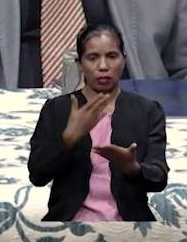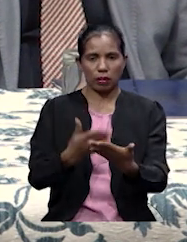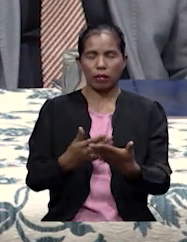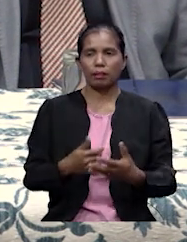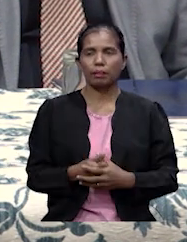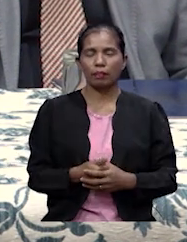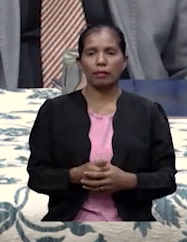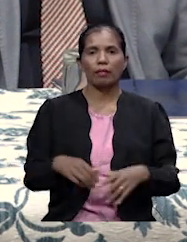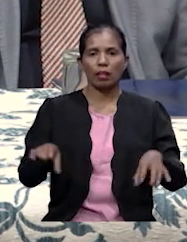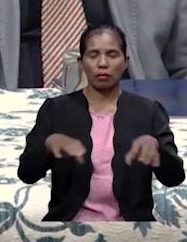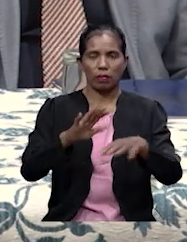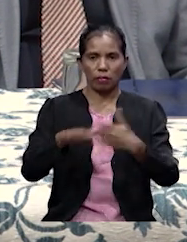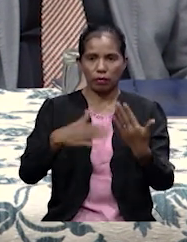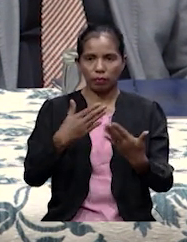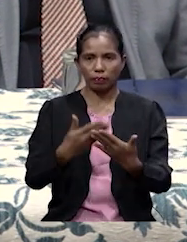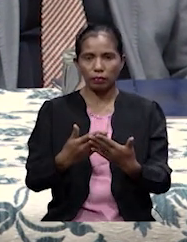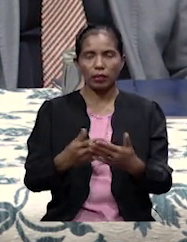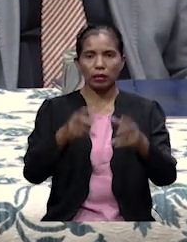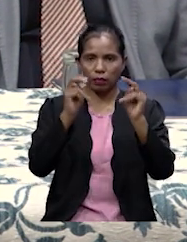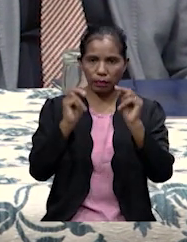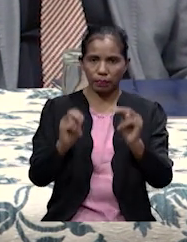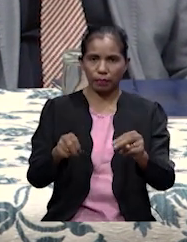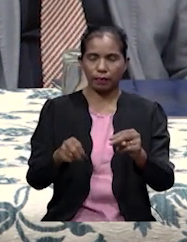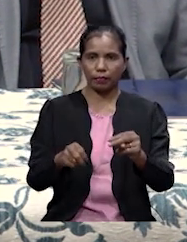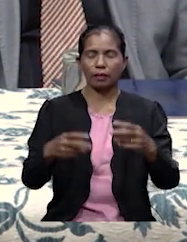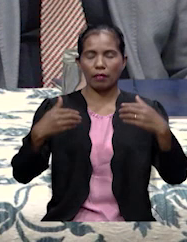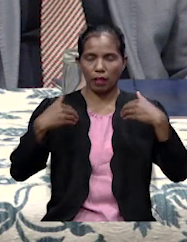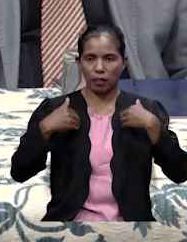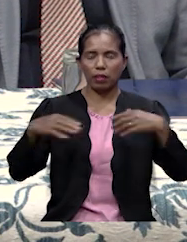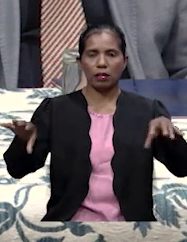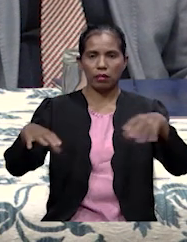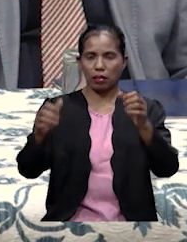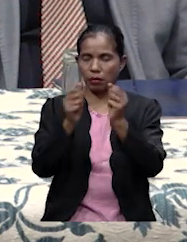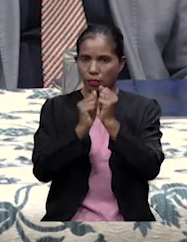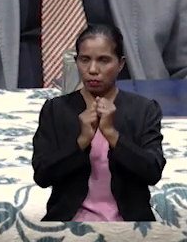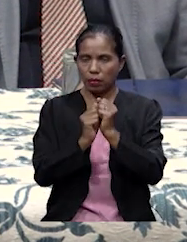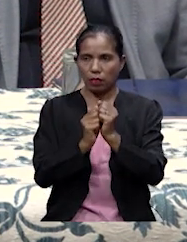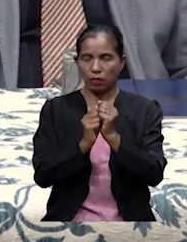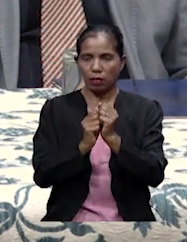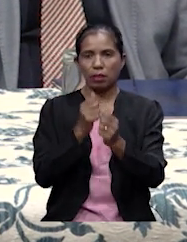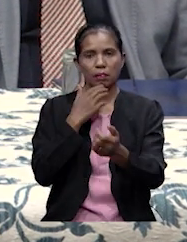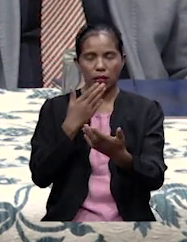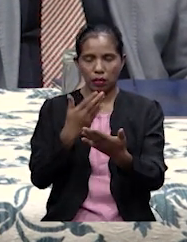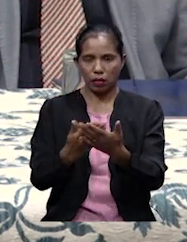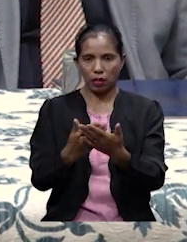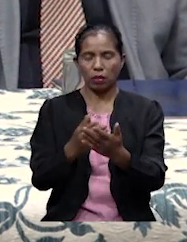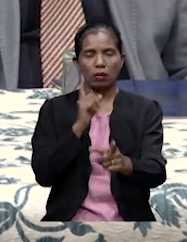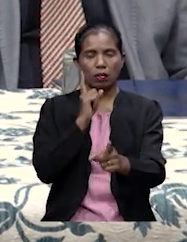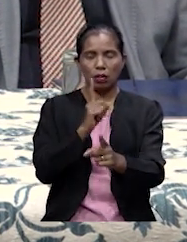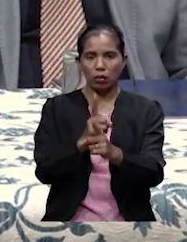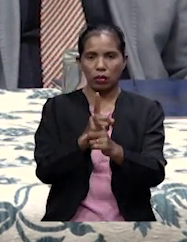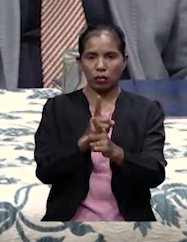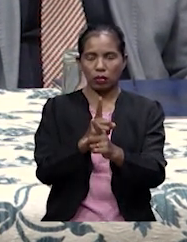E serviço Siranehoto precisa ir a coordenação e da mútua, integrado,